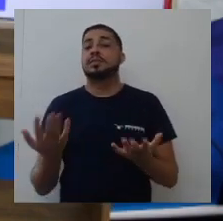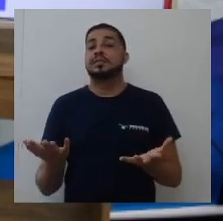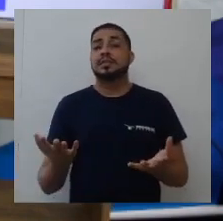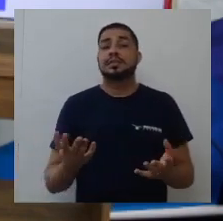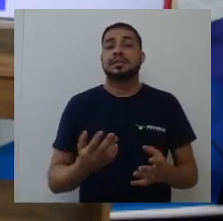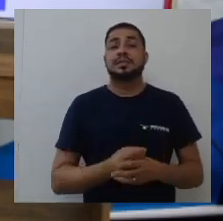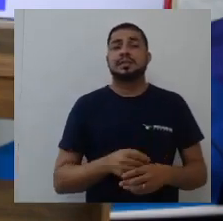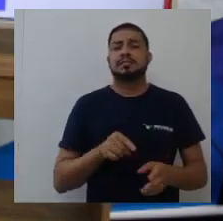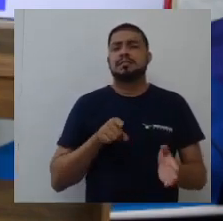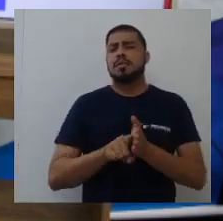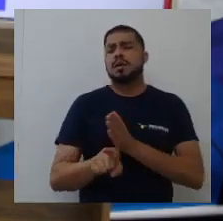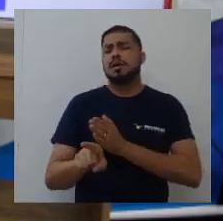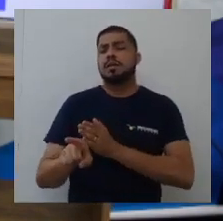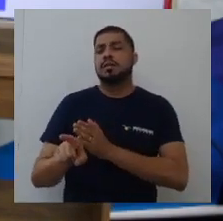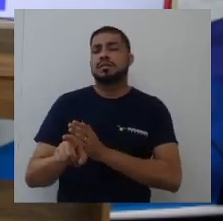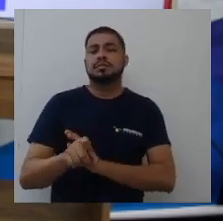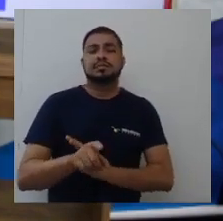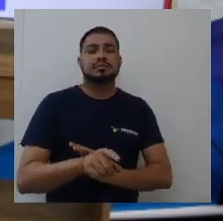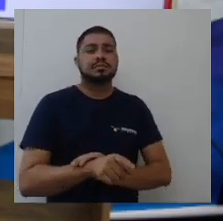a questão